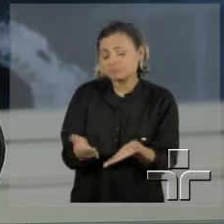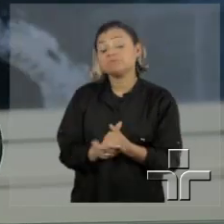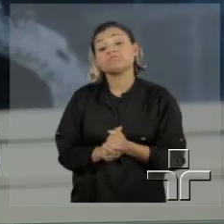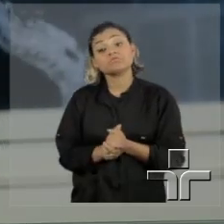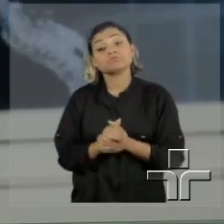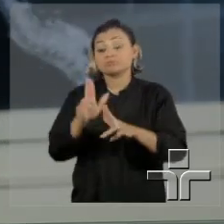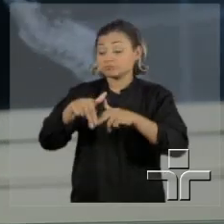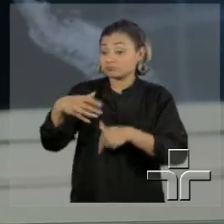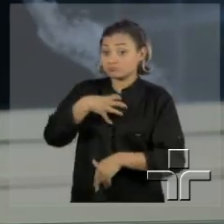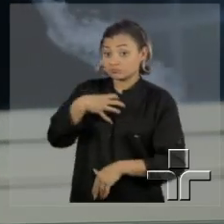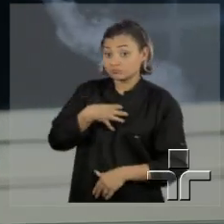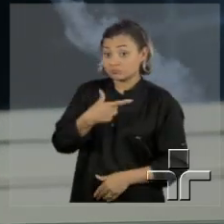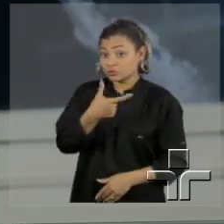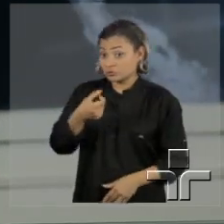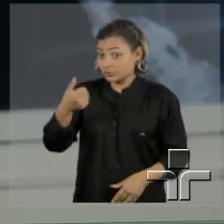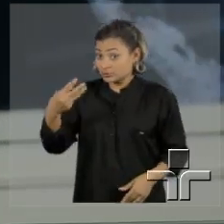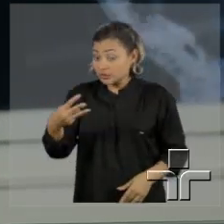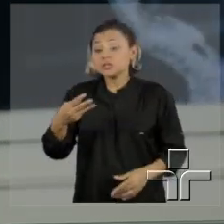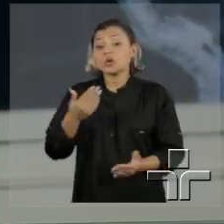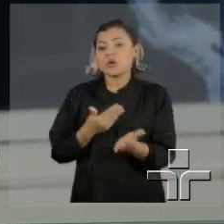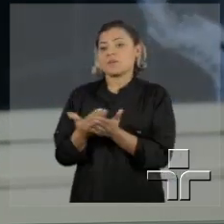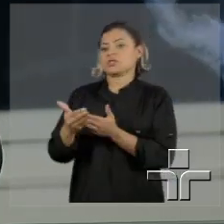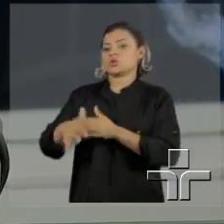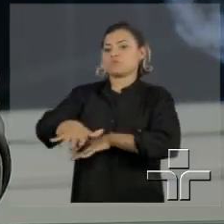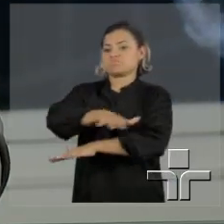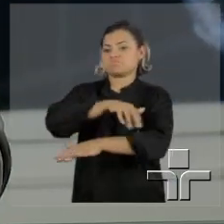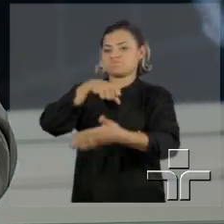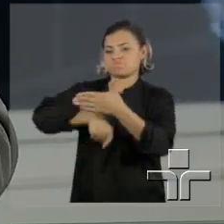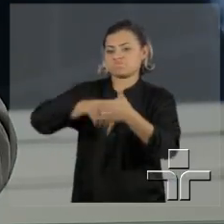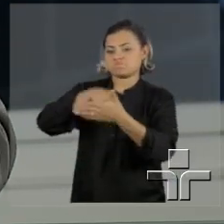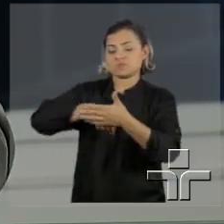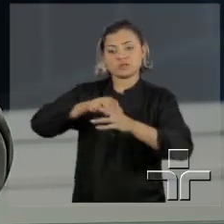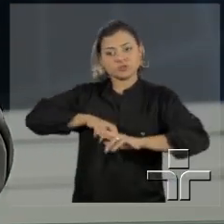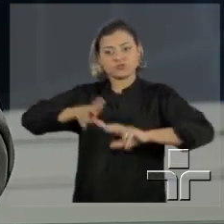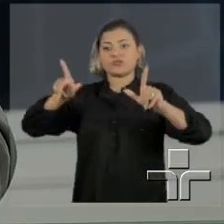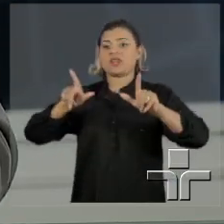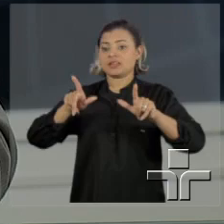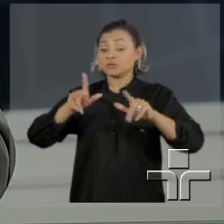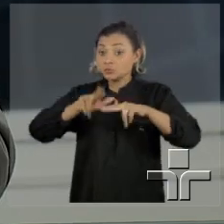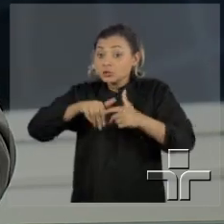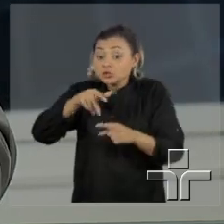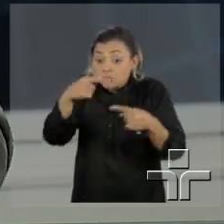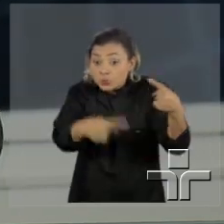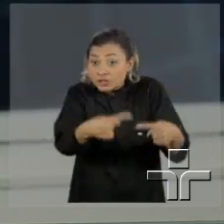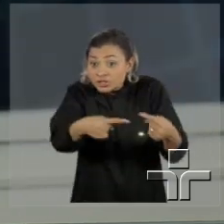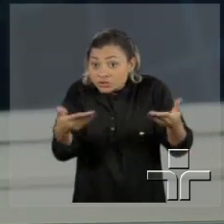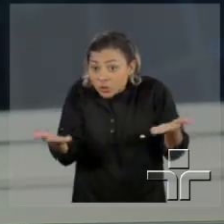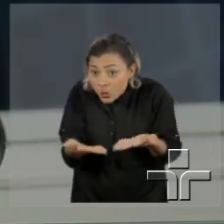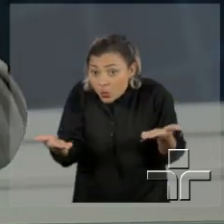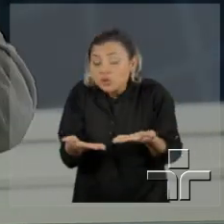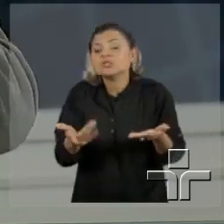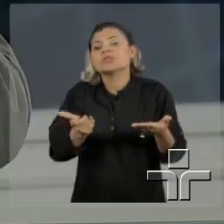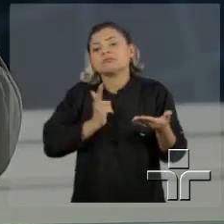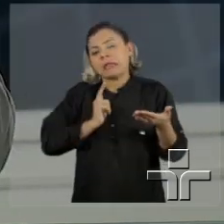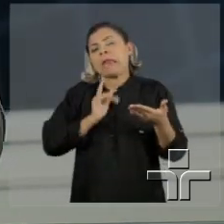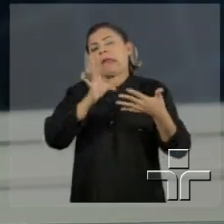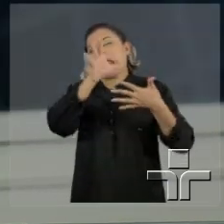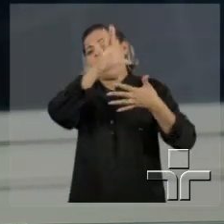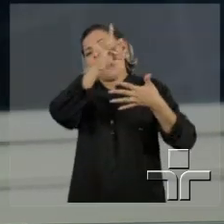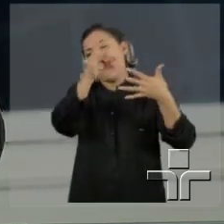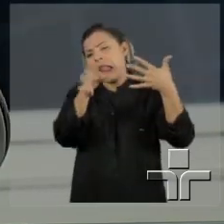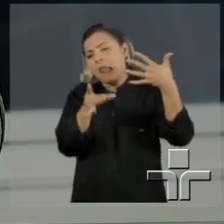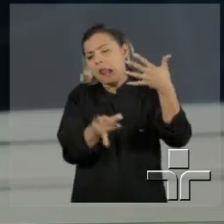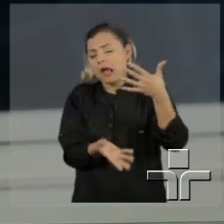na forma de manifestação e nos resultados, descentralizar. Então, a política, ela tem tudo isso que você falou, um